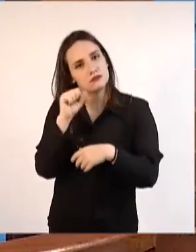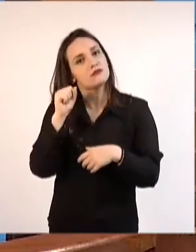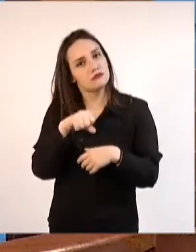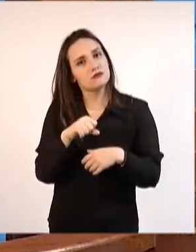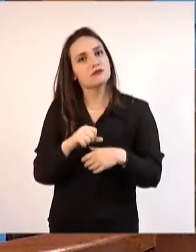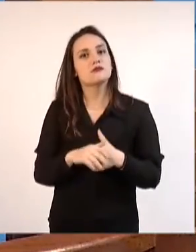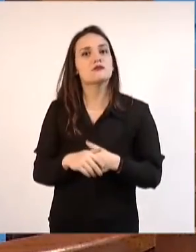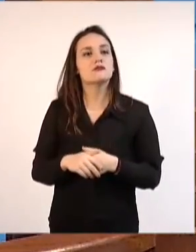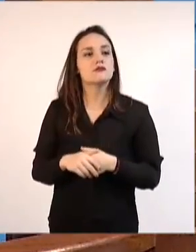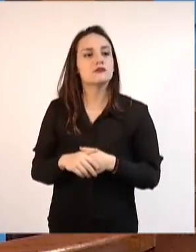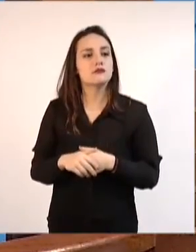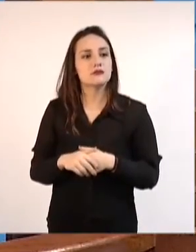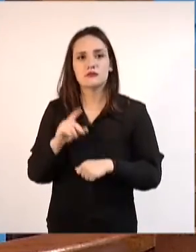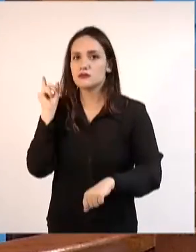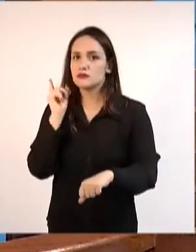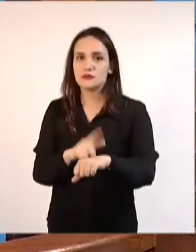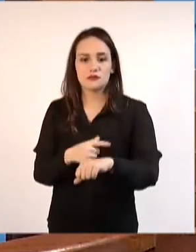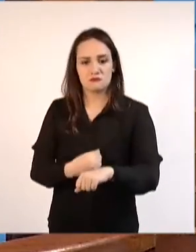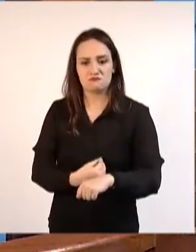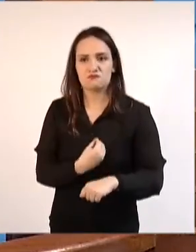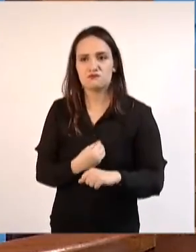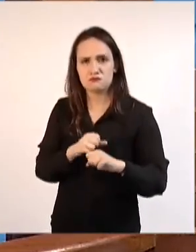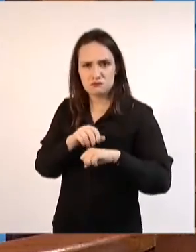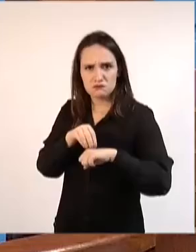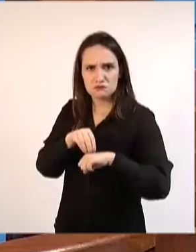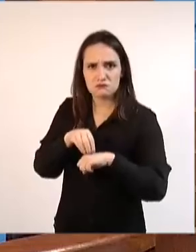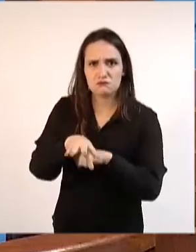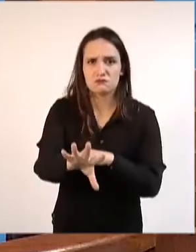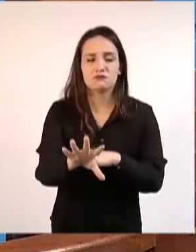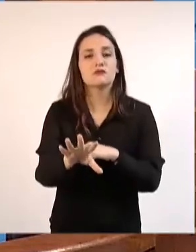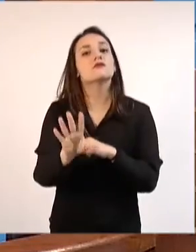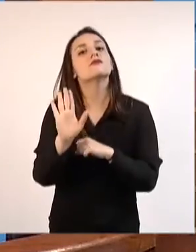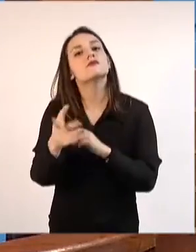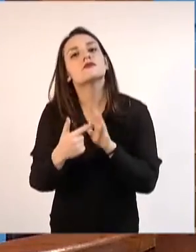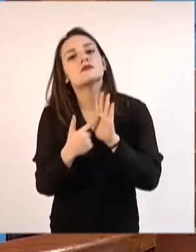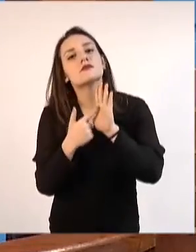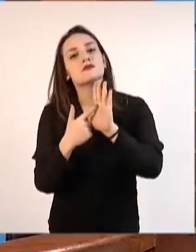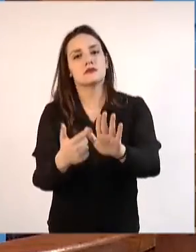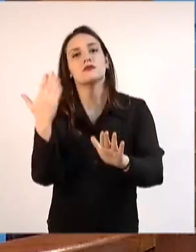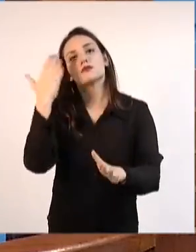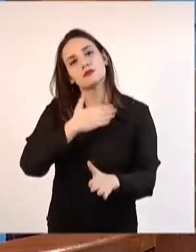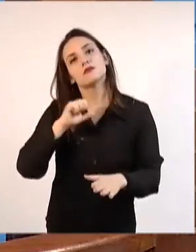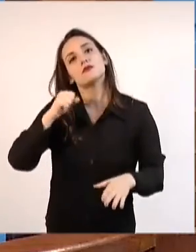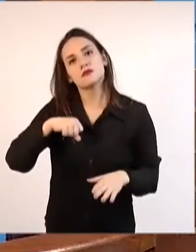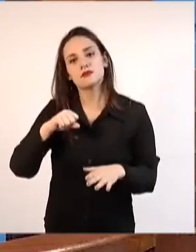e colocar aquilo em tempo real, ao vivo ali, e com certeza isso vai ter uma